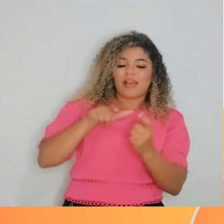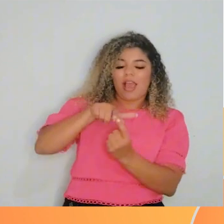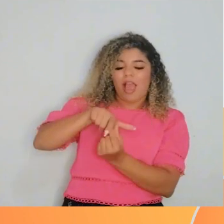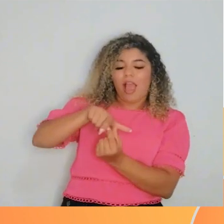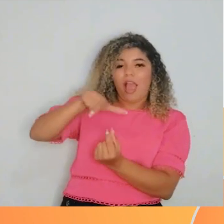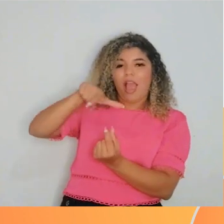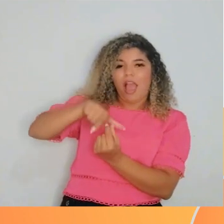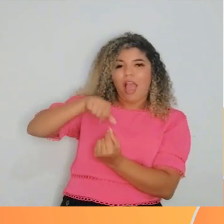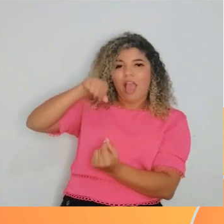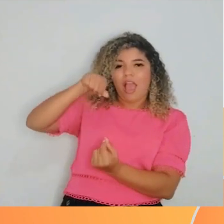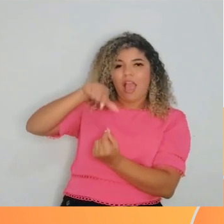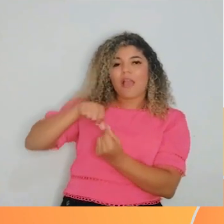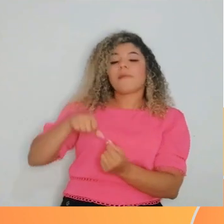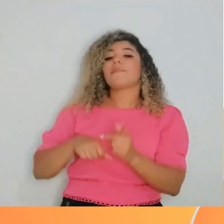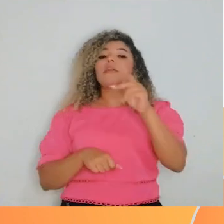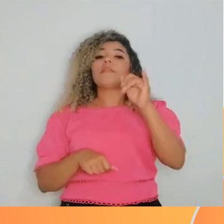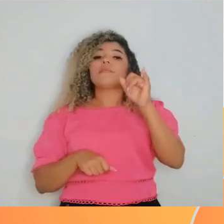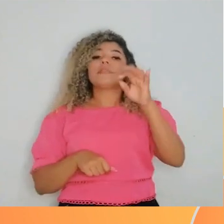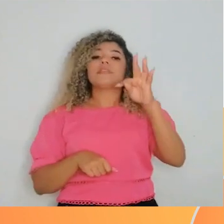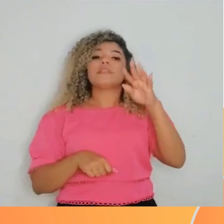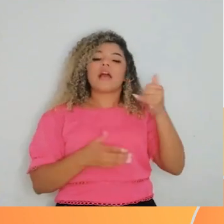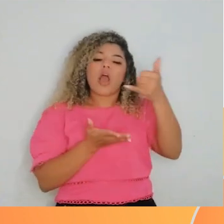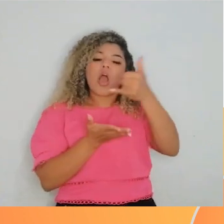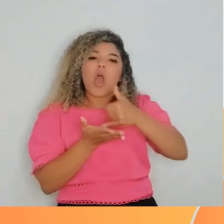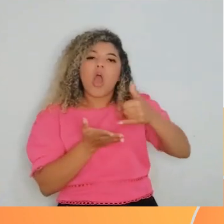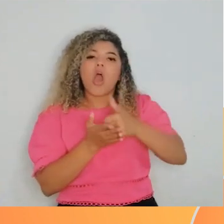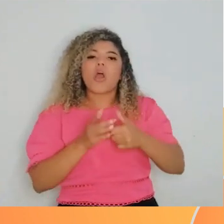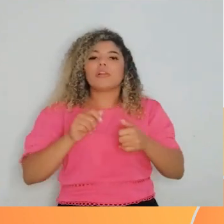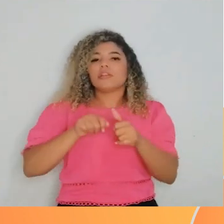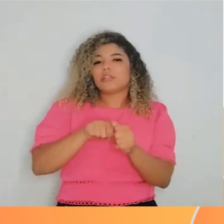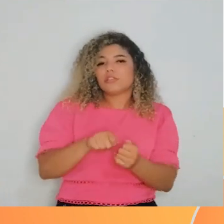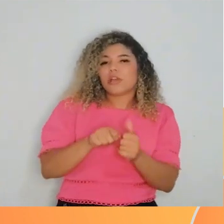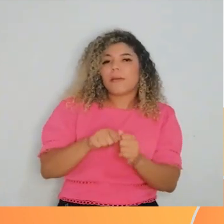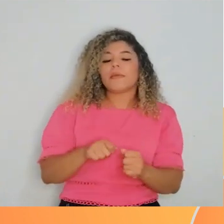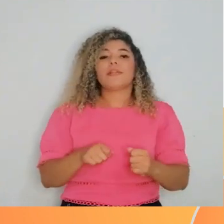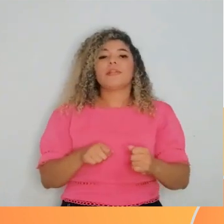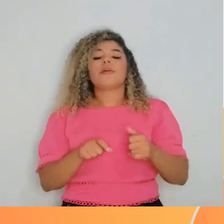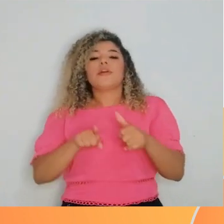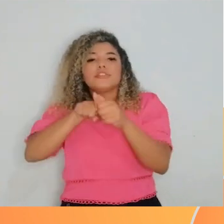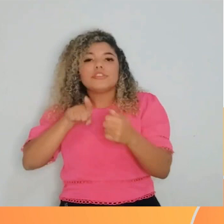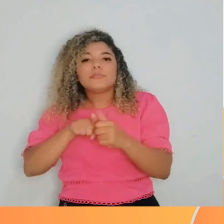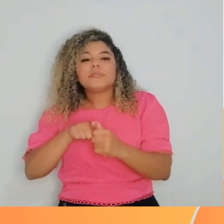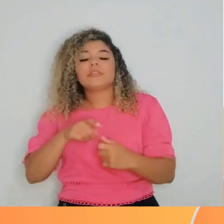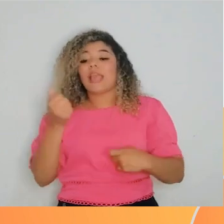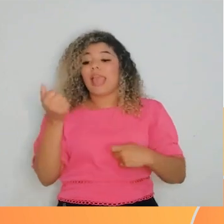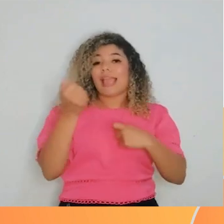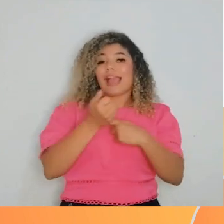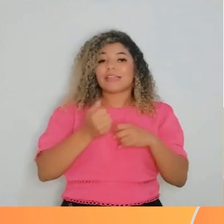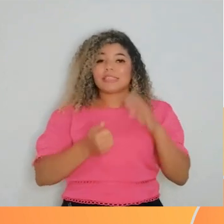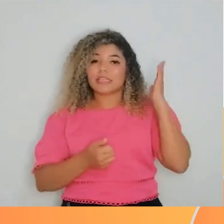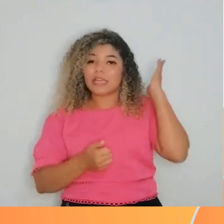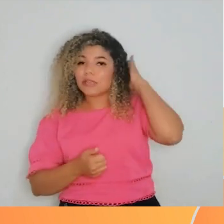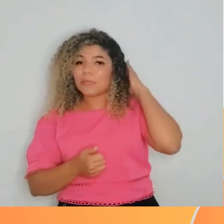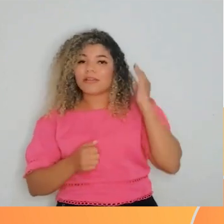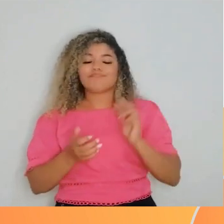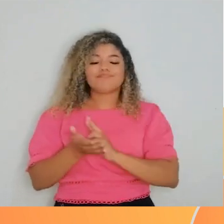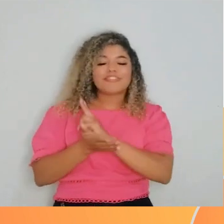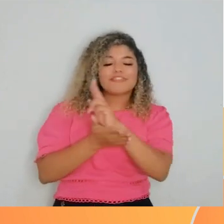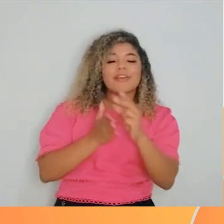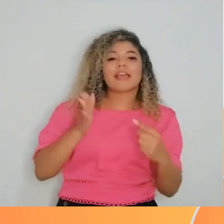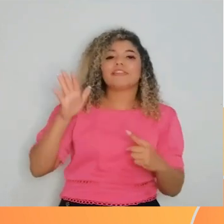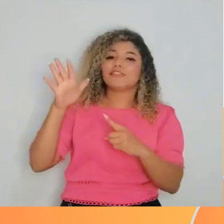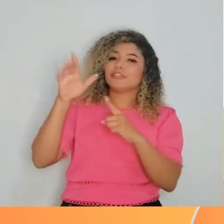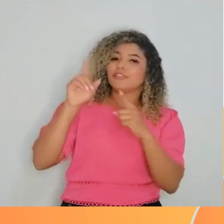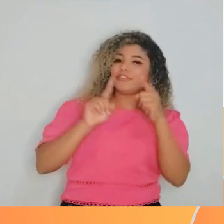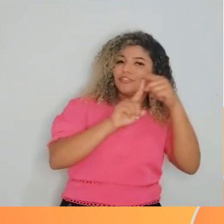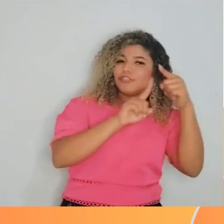amêndoa seca, pistache seca, óleo de amendoim, óleo de milho, castanha do Pará. São várias as fontes de vitamina